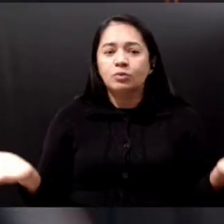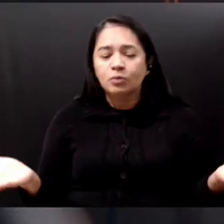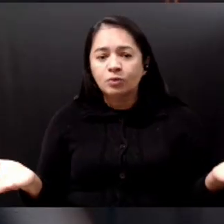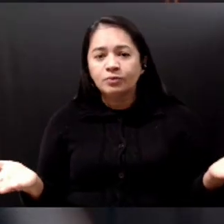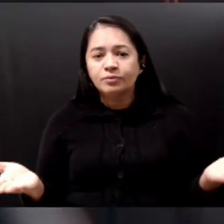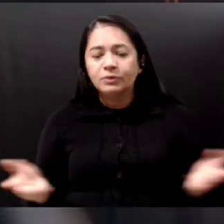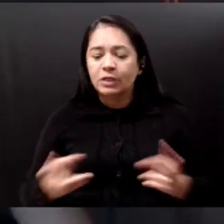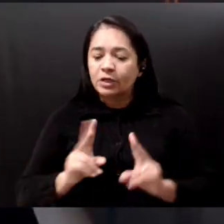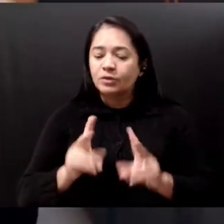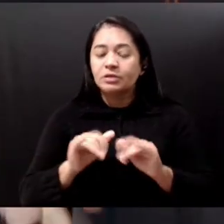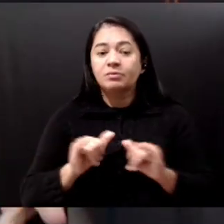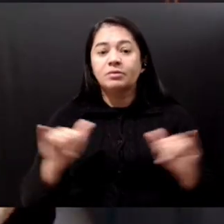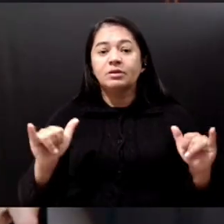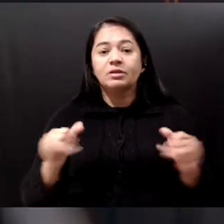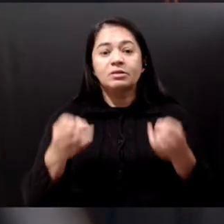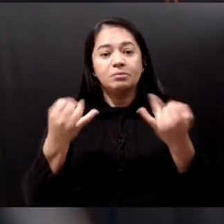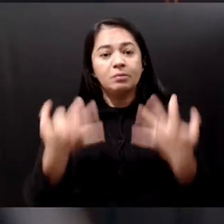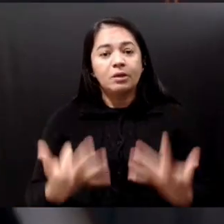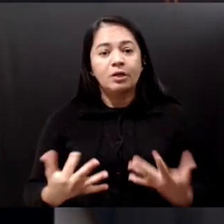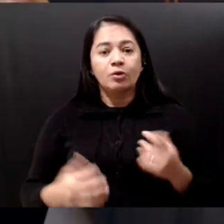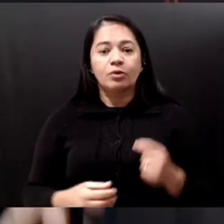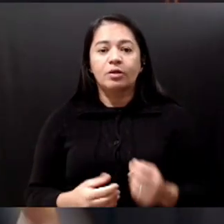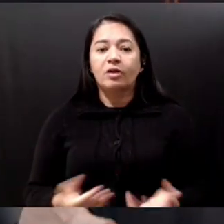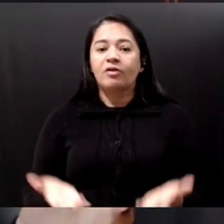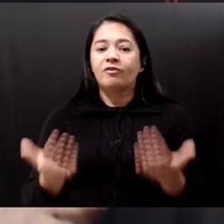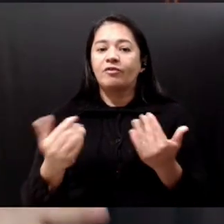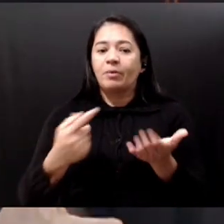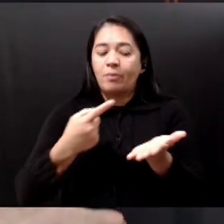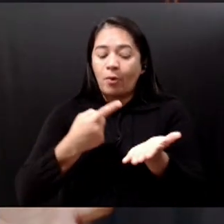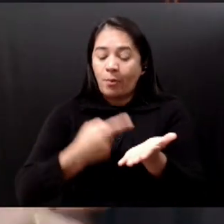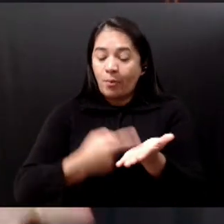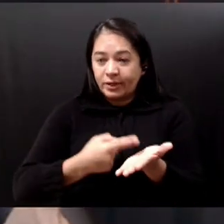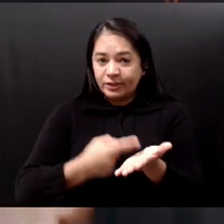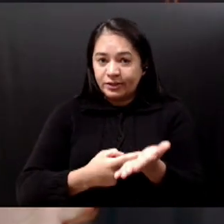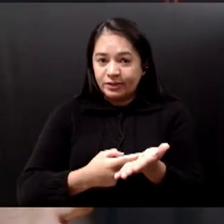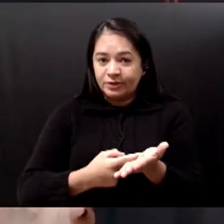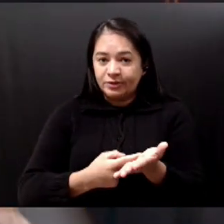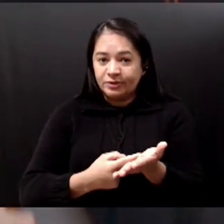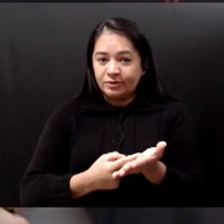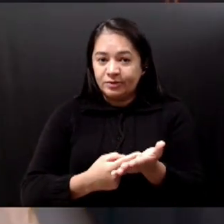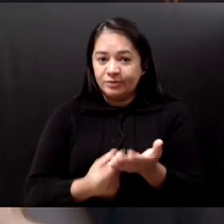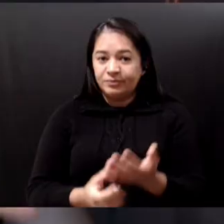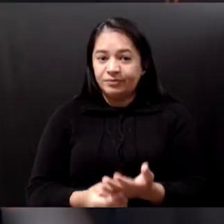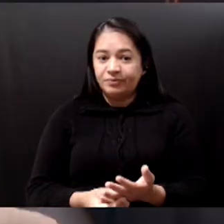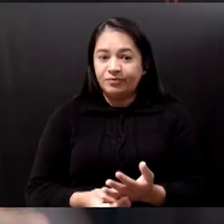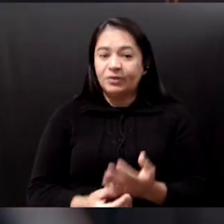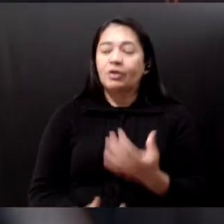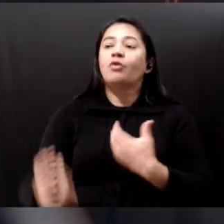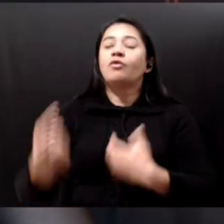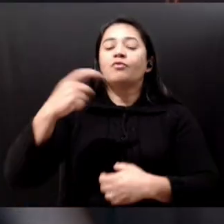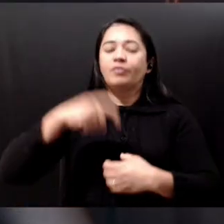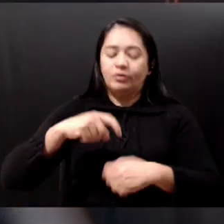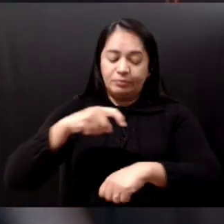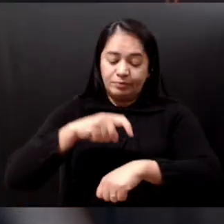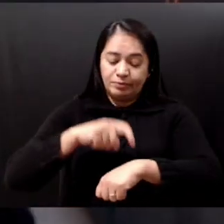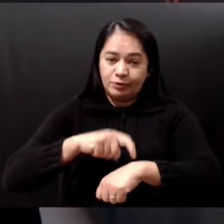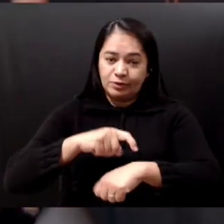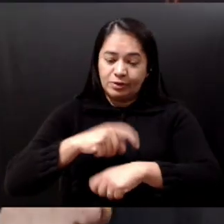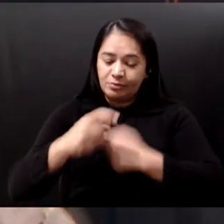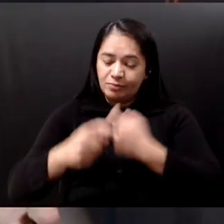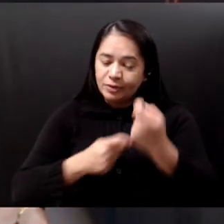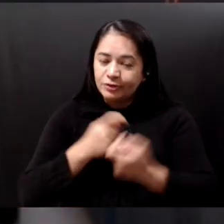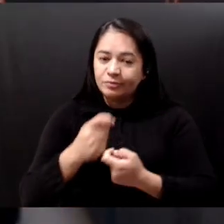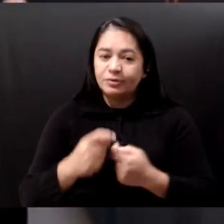seguinte: vamos olhar para a agenda, eu sempre volto para a administração do tempo. Uhum. Porque, de novo, a gente precisa olhar